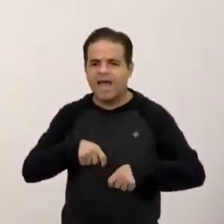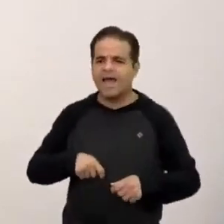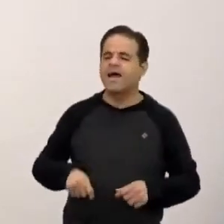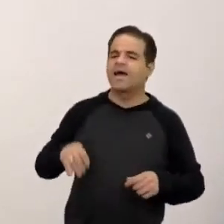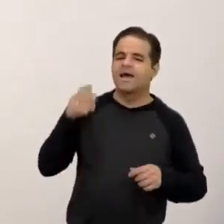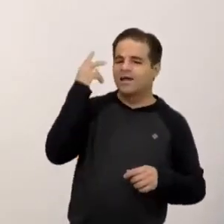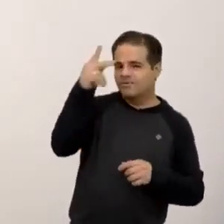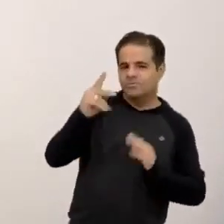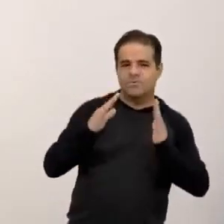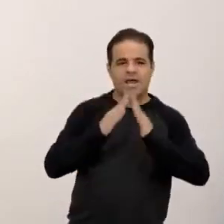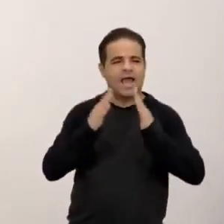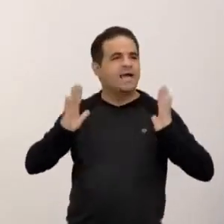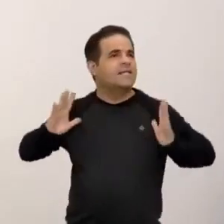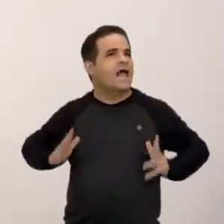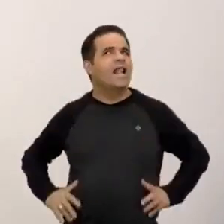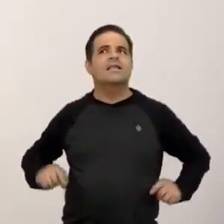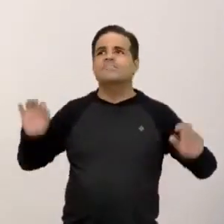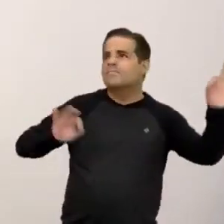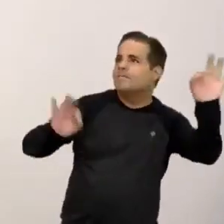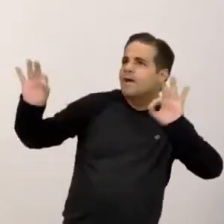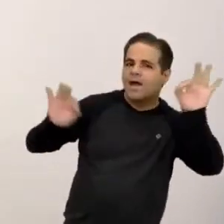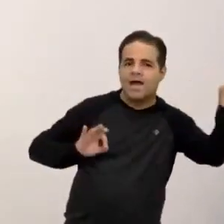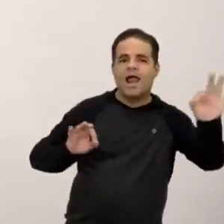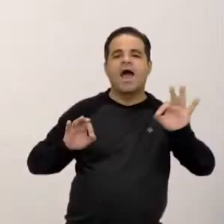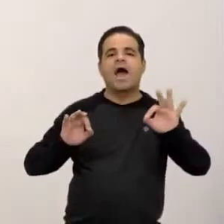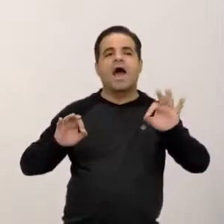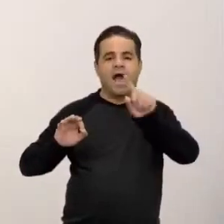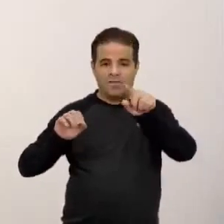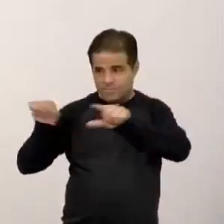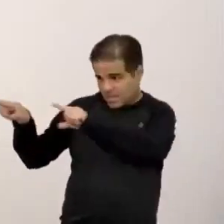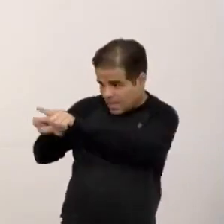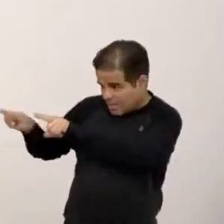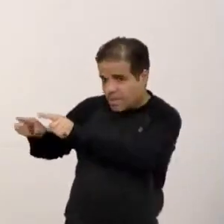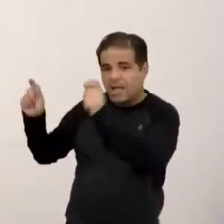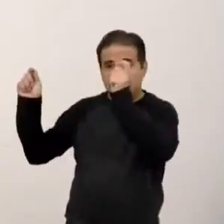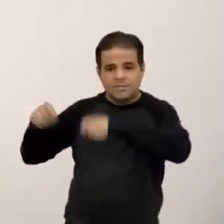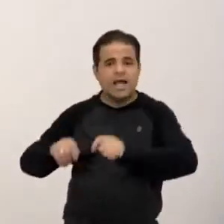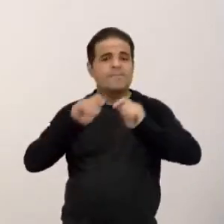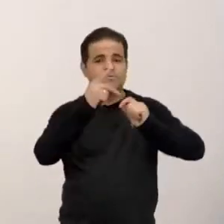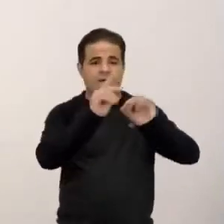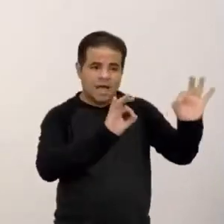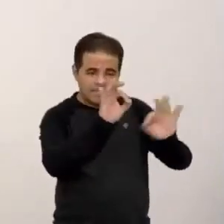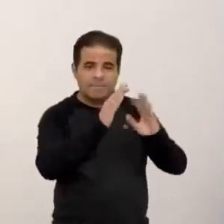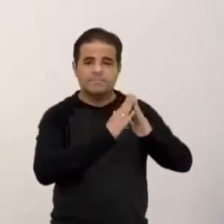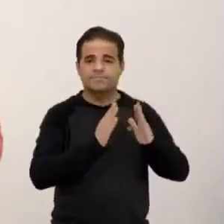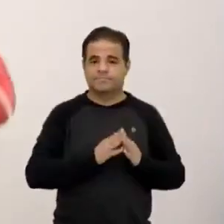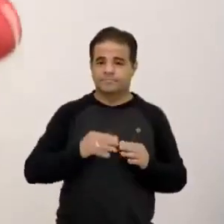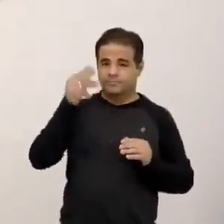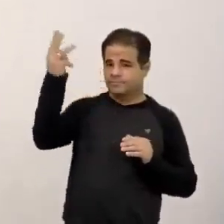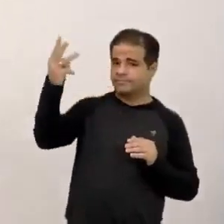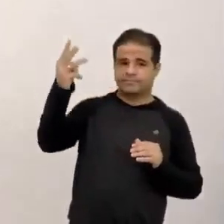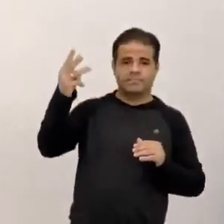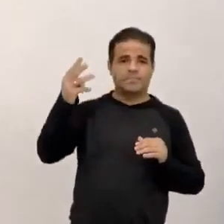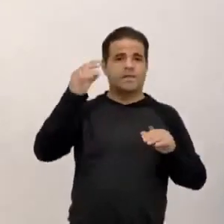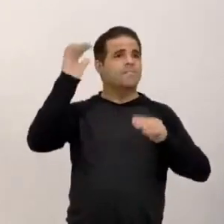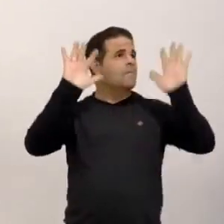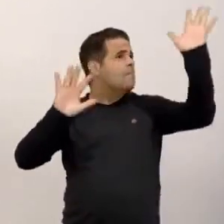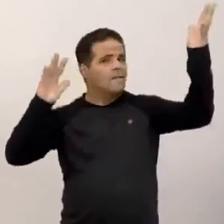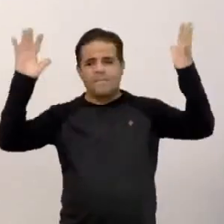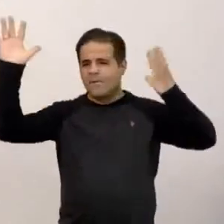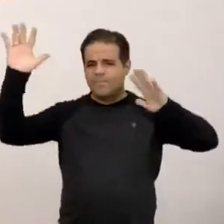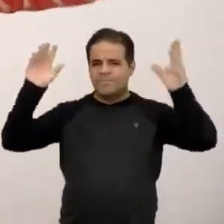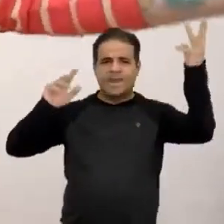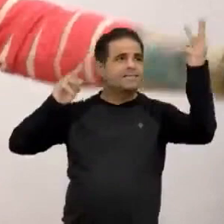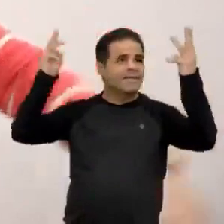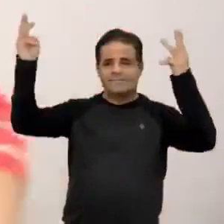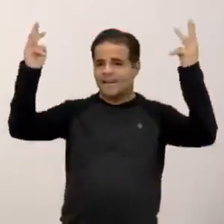a sua casa sendo limpa enquanto você está trabalhando. Aí olha pra 3. Tá bom, 3. Nossa, me pareceram um monte de mão, assim, 3